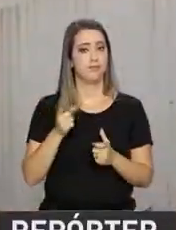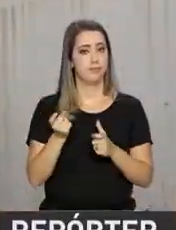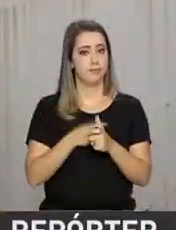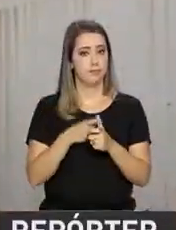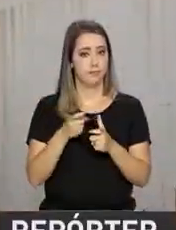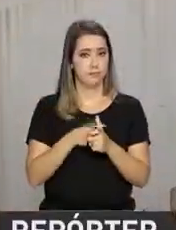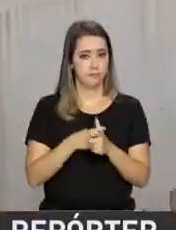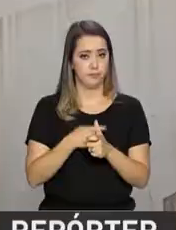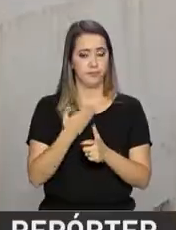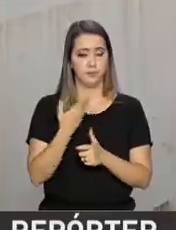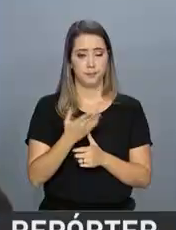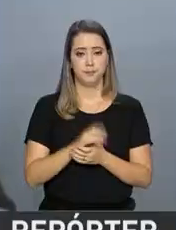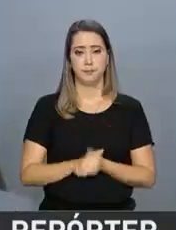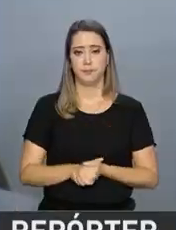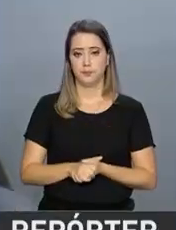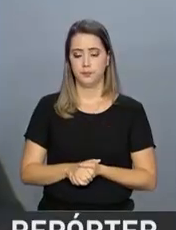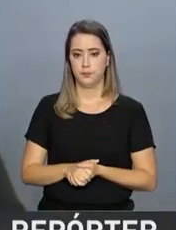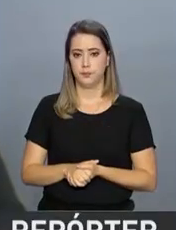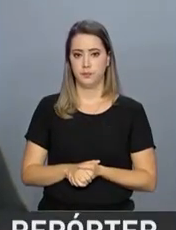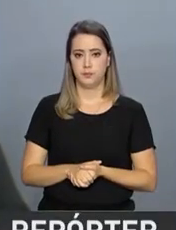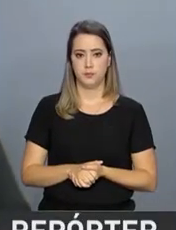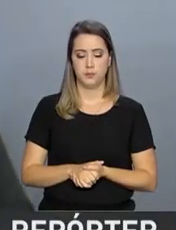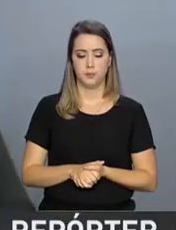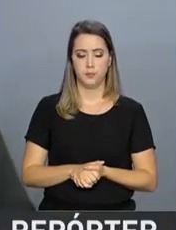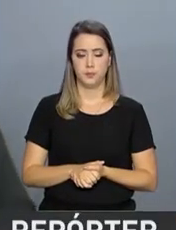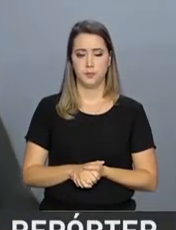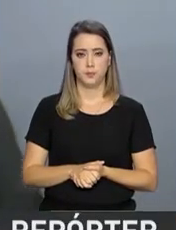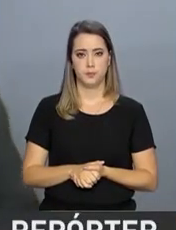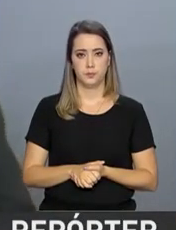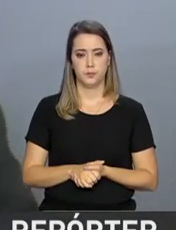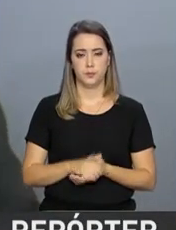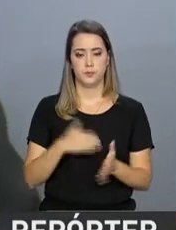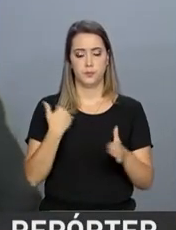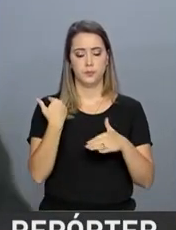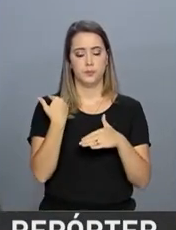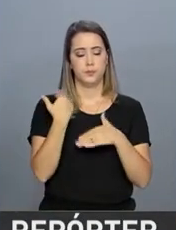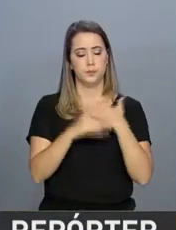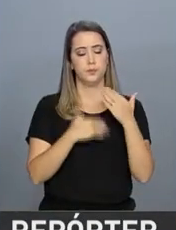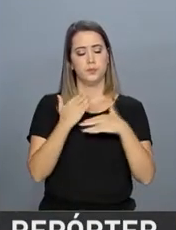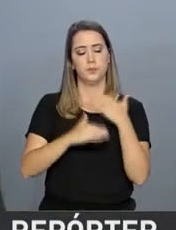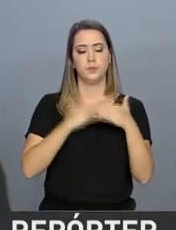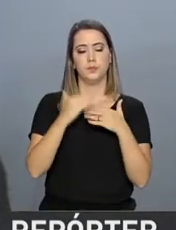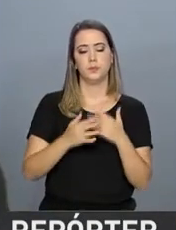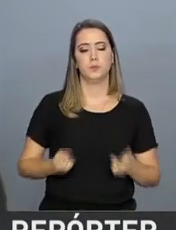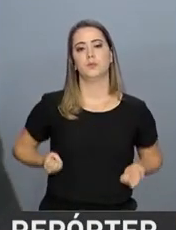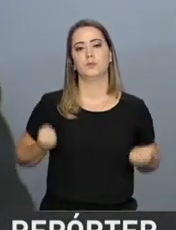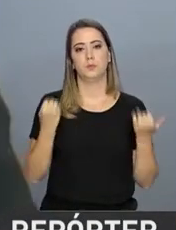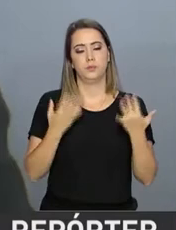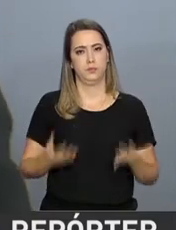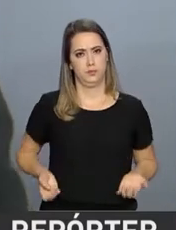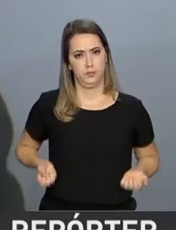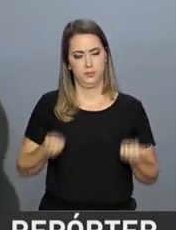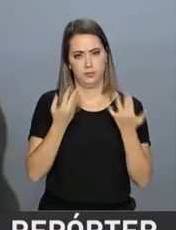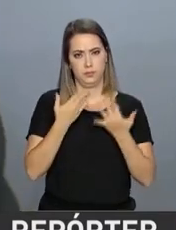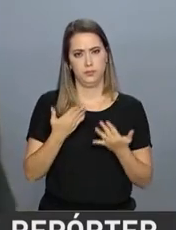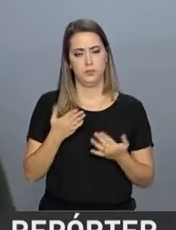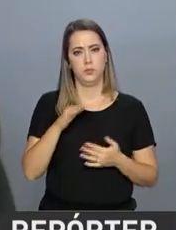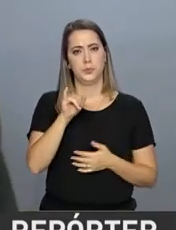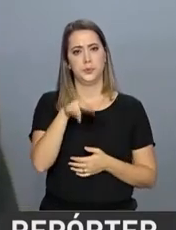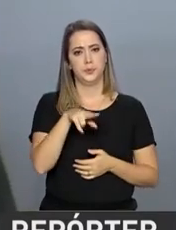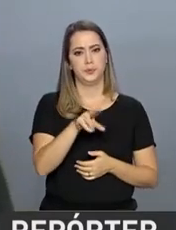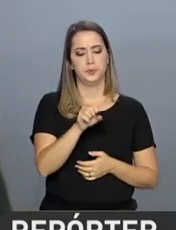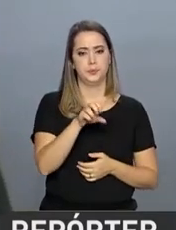déficit da seguridade social da onde veio o aumento aumento basicamente foi dada às despesas da geral